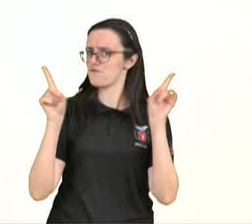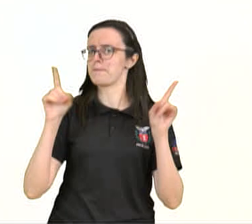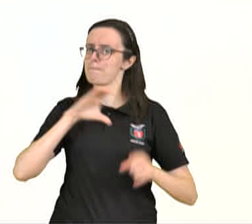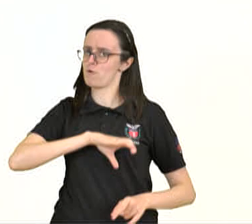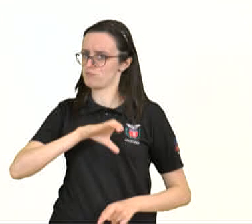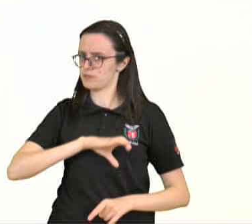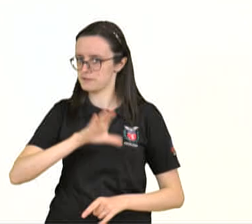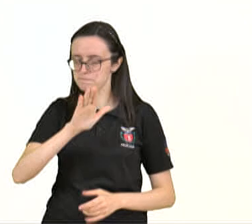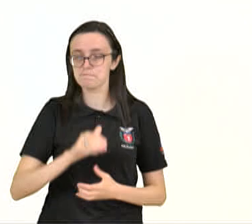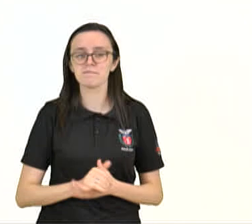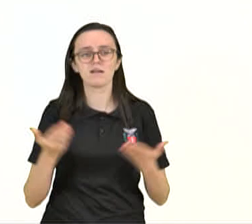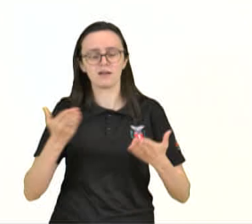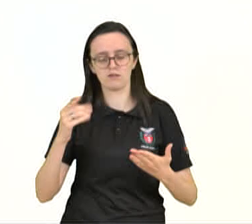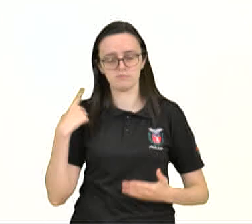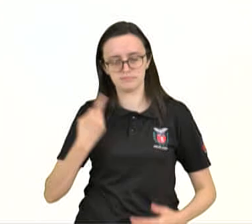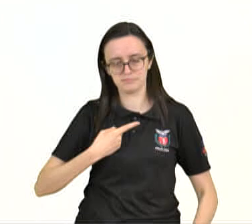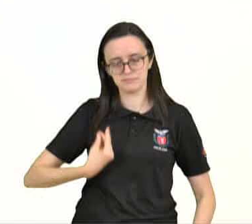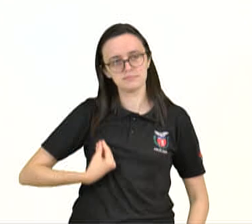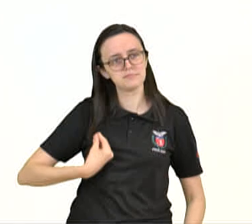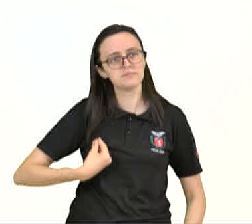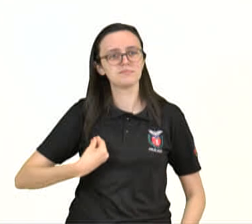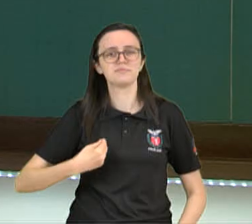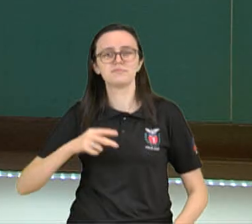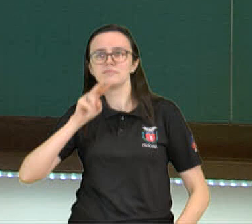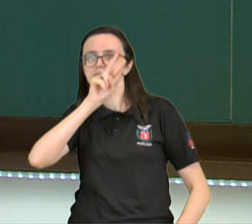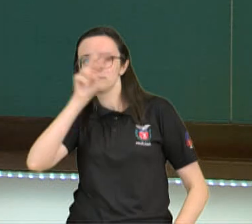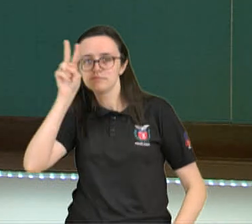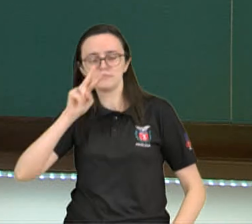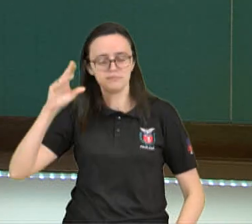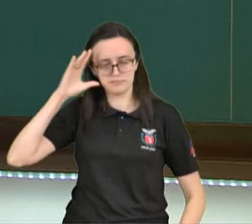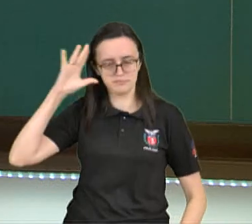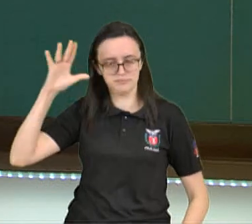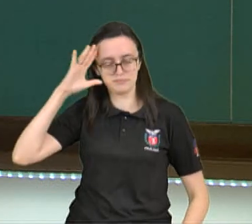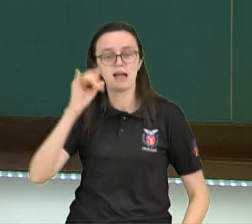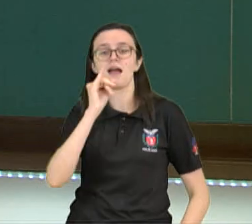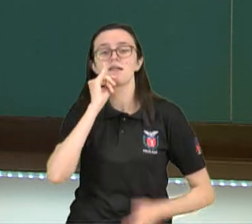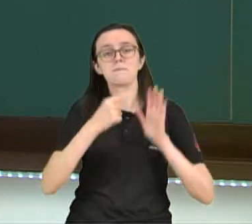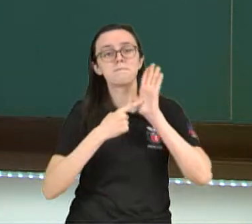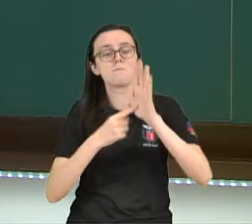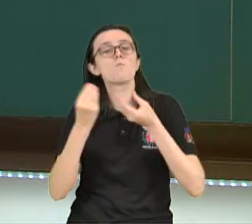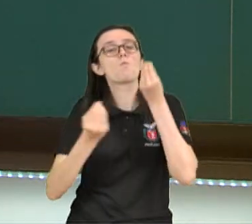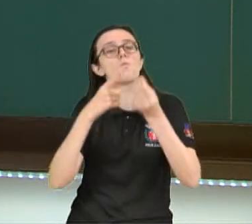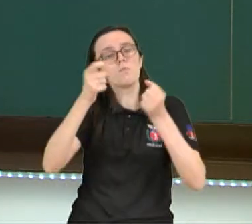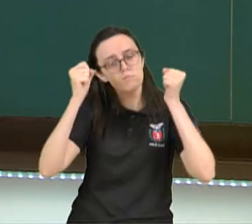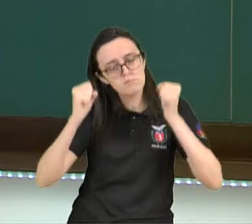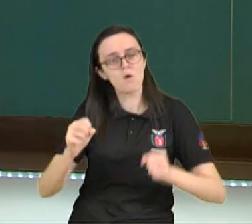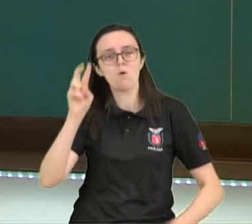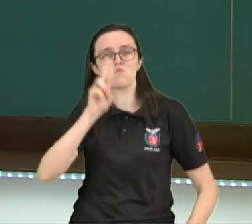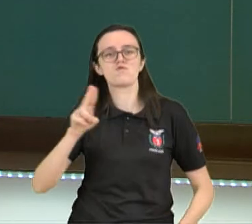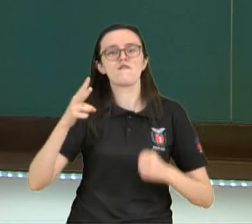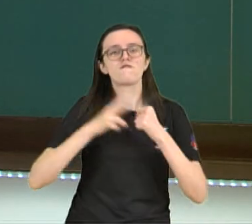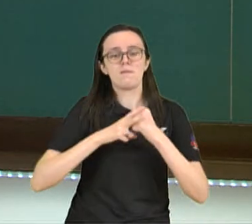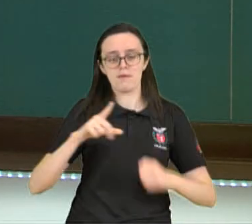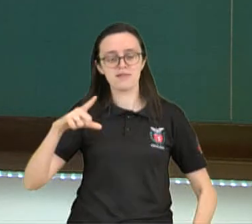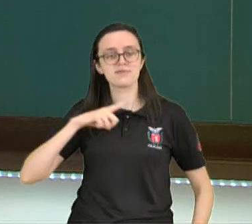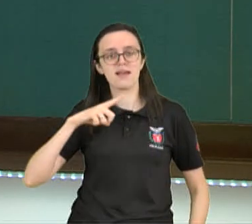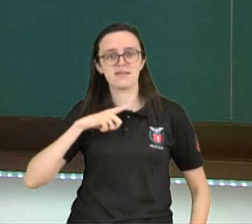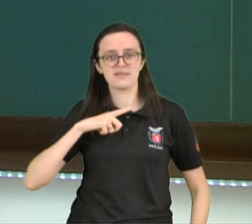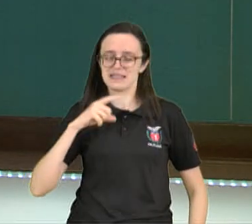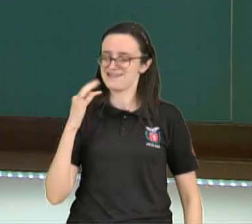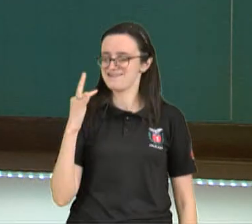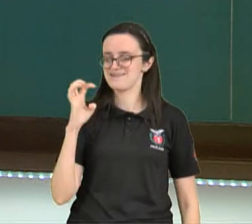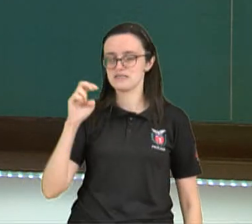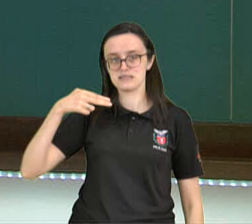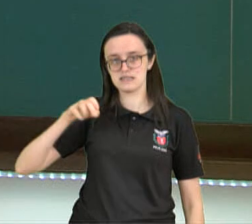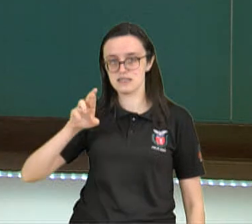Para reflexionar. Então, aqui nós temos alguns outros exemplos de como que você pode usar o verbo ter, o verbo tener.